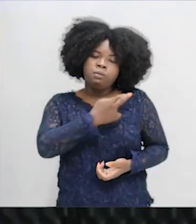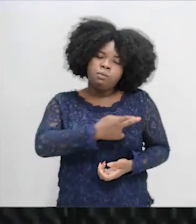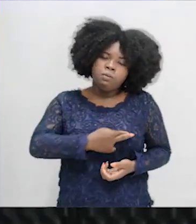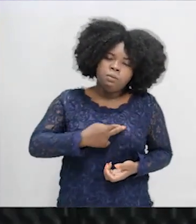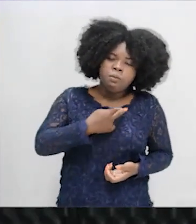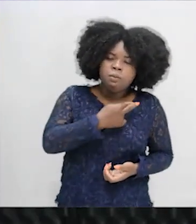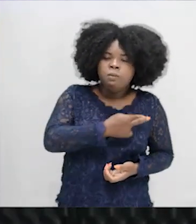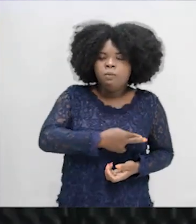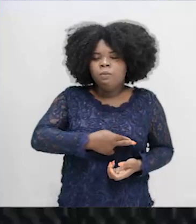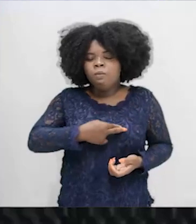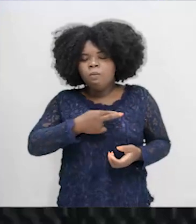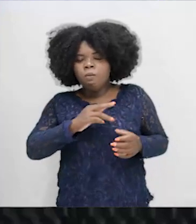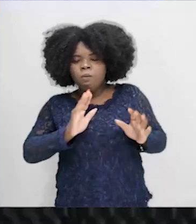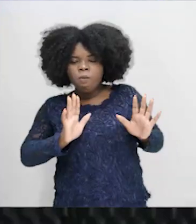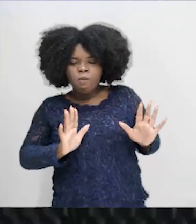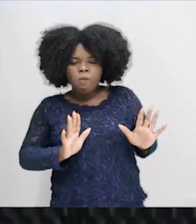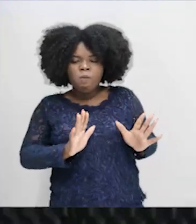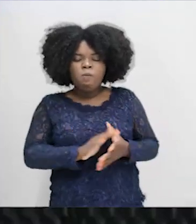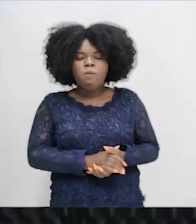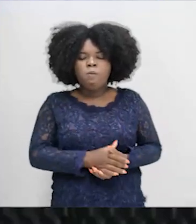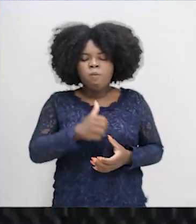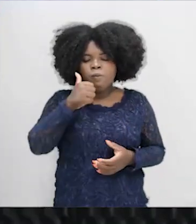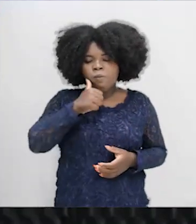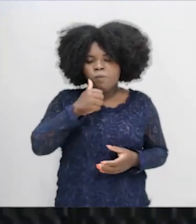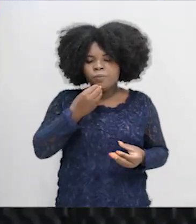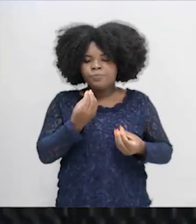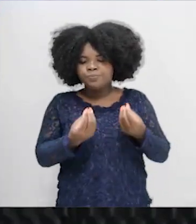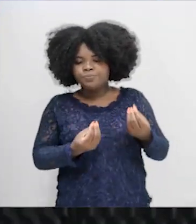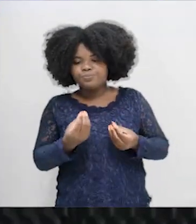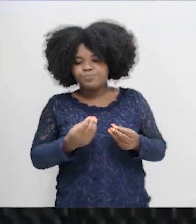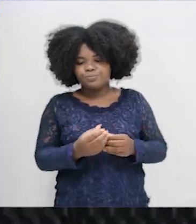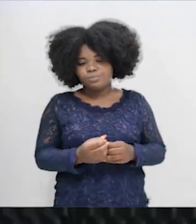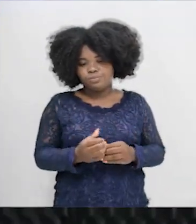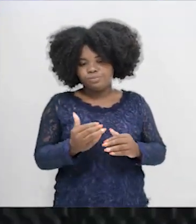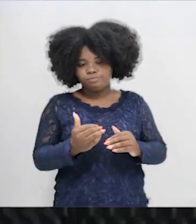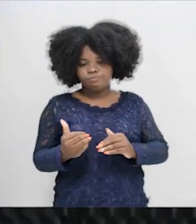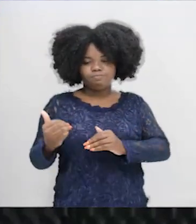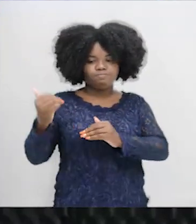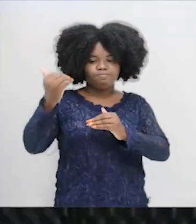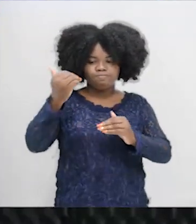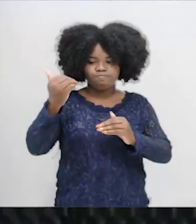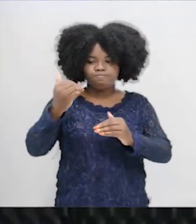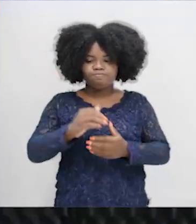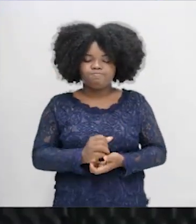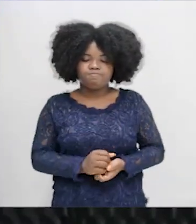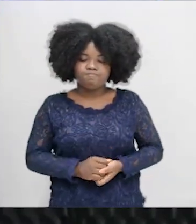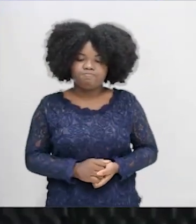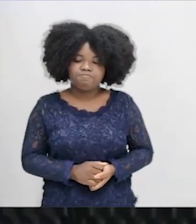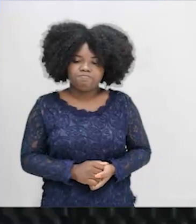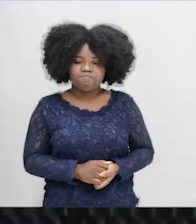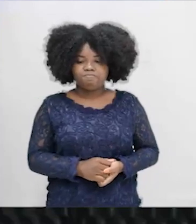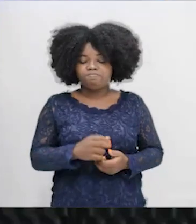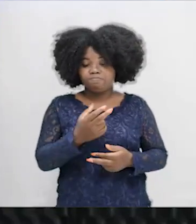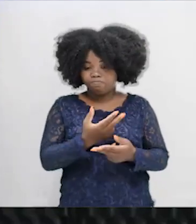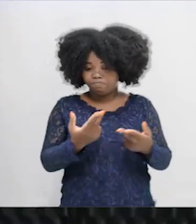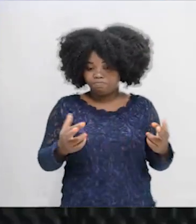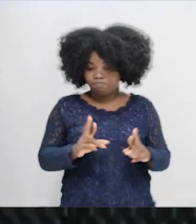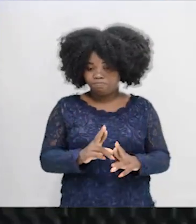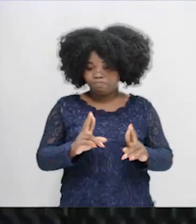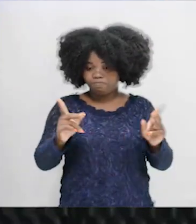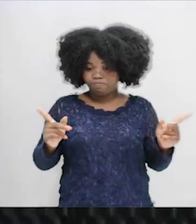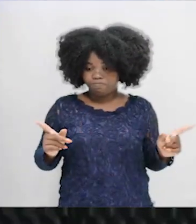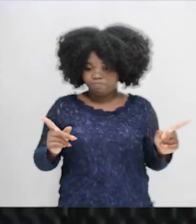amoroso, né? E a figura feminina é tratada de maneira, digamos, um pouco submissa nesse processo. Ainda tem variações diferenciadas,